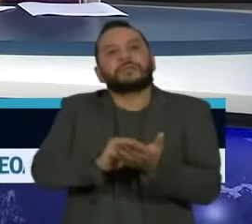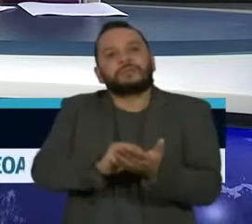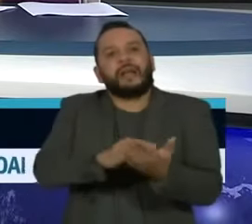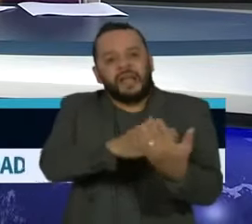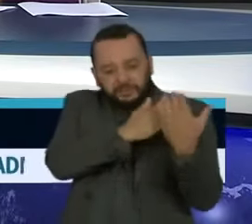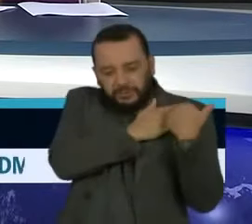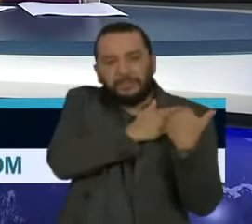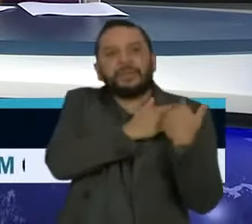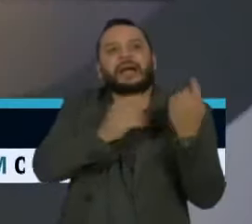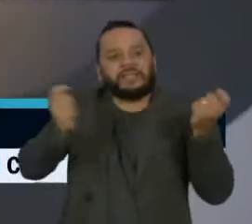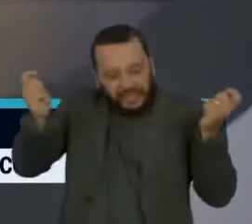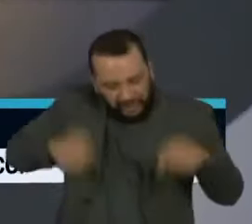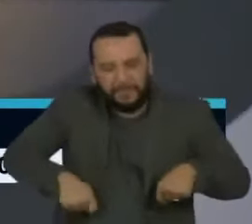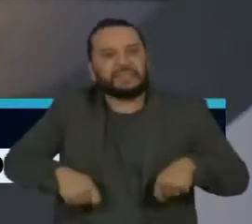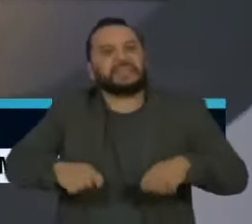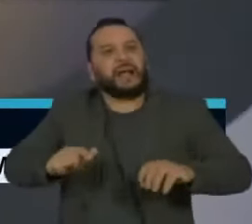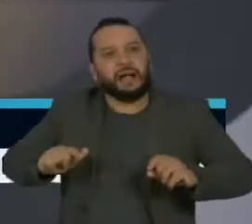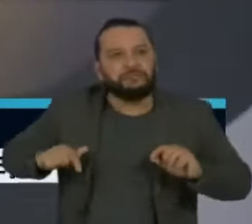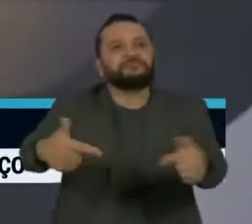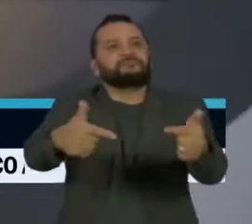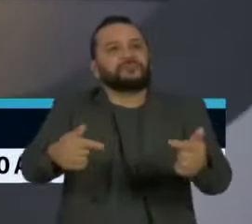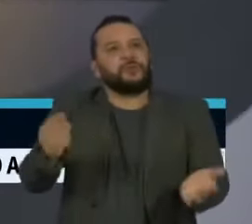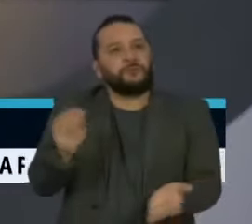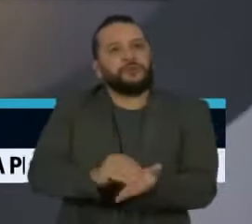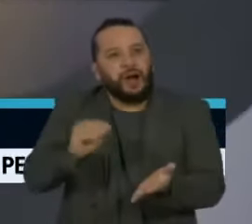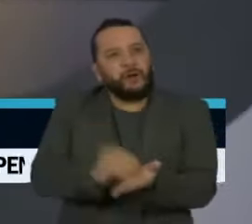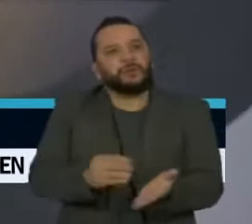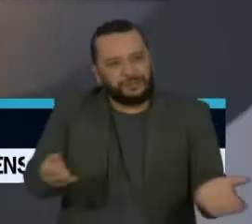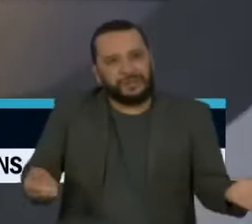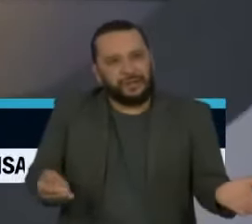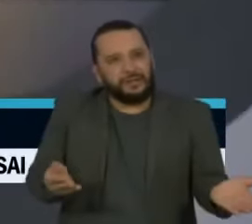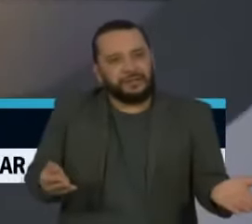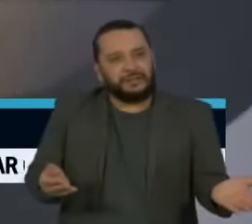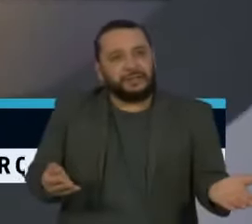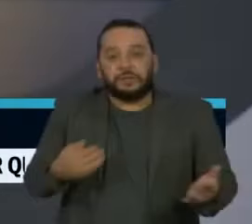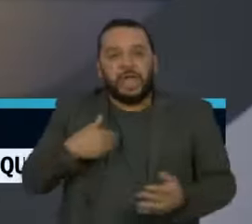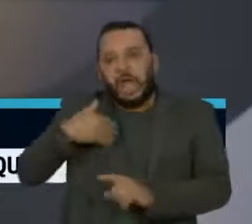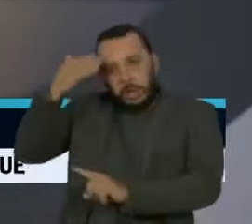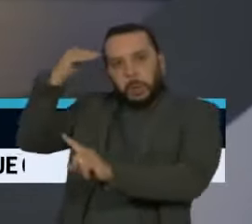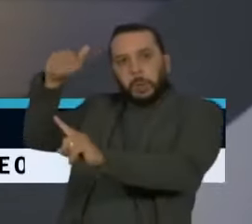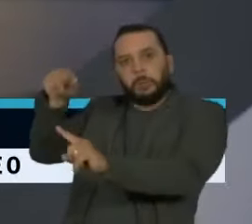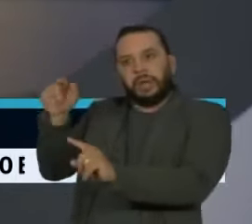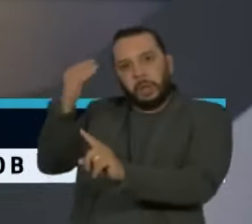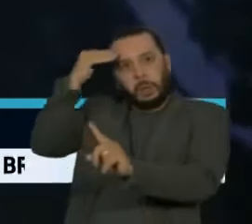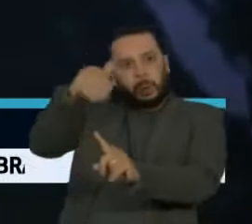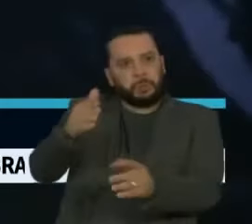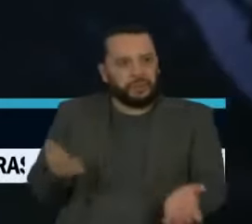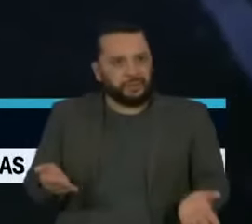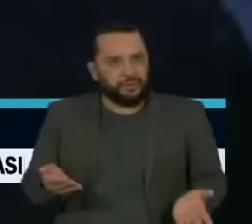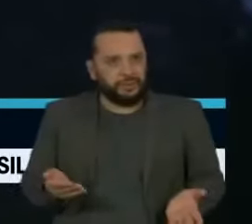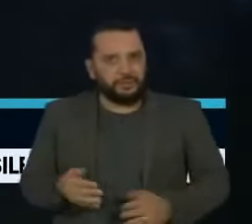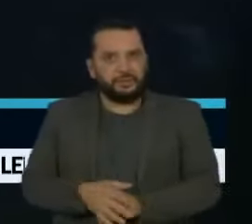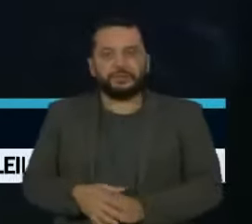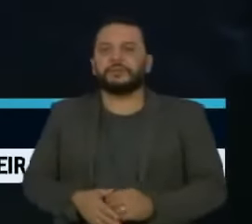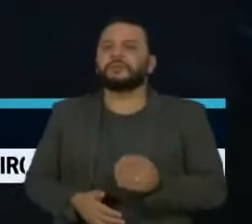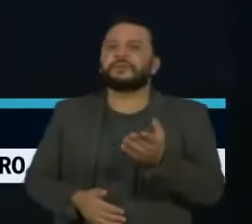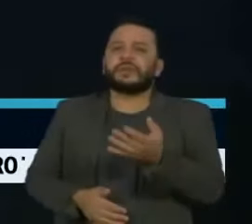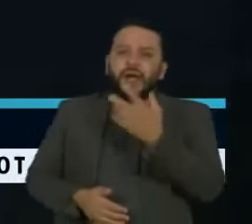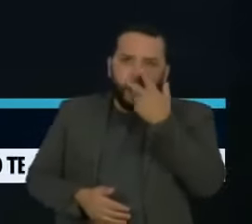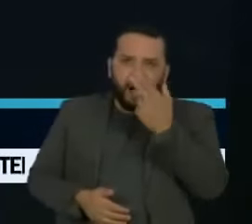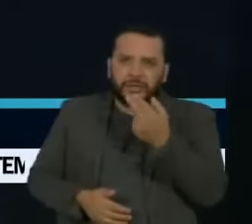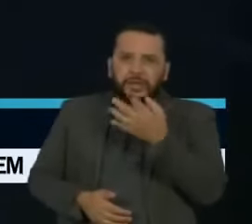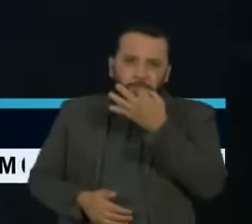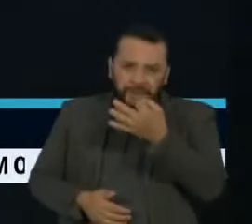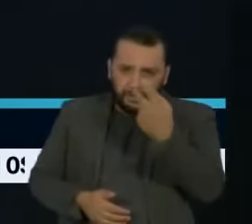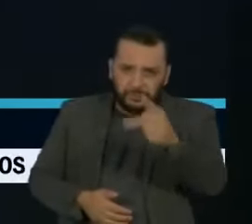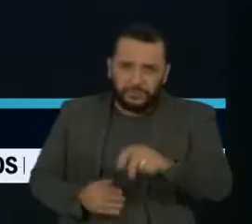política do presidente e de competência ali da Secretaria do que você colocar a culpa nos outros. E o senhor, doutor Gonzalo, qual a sua